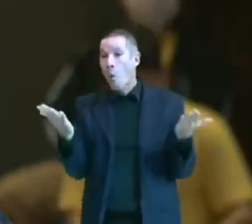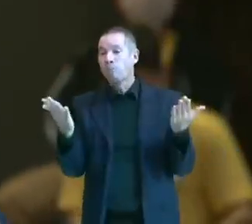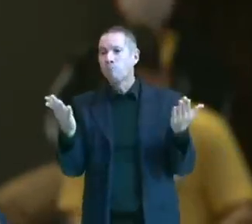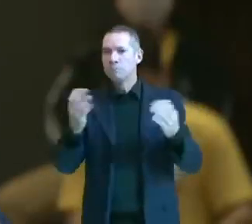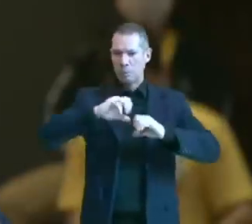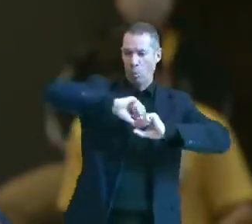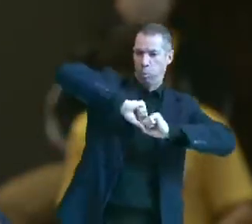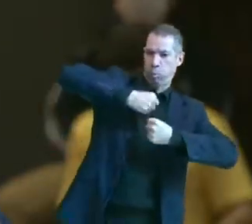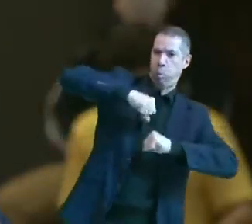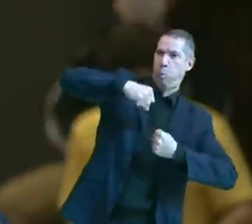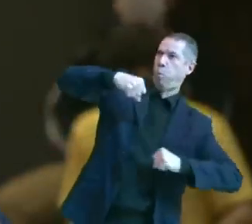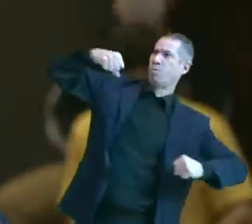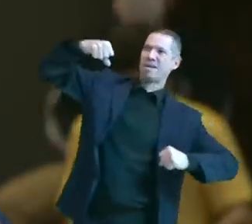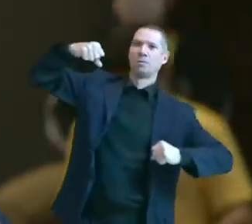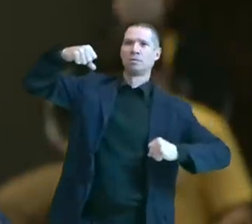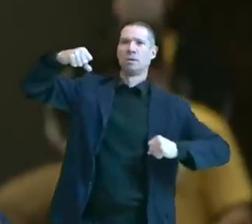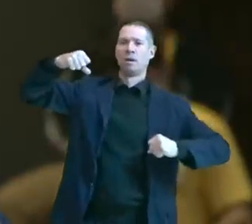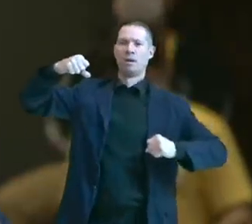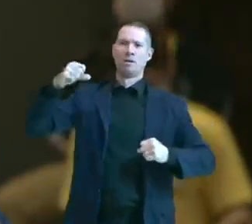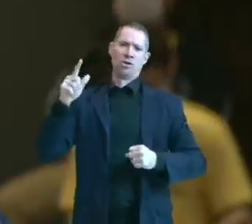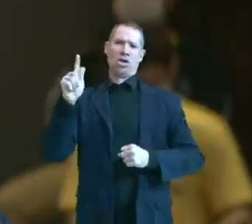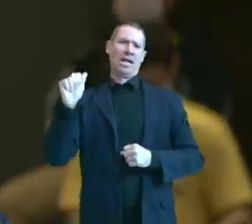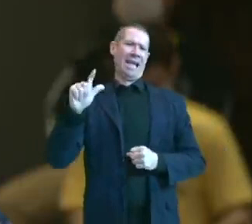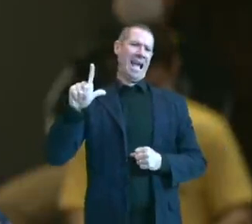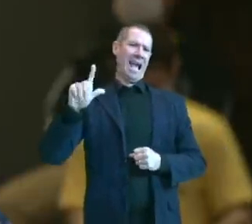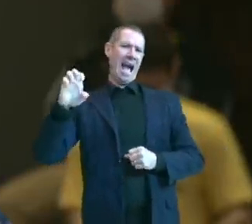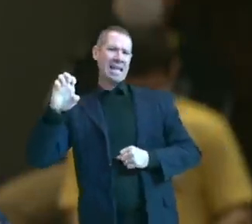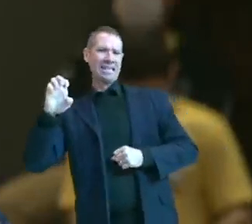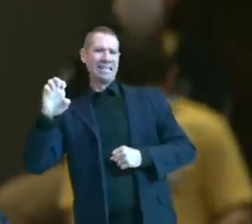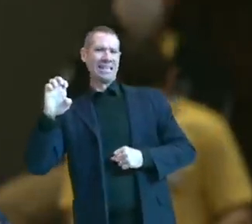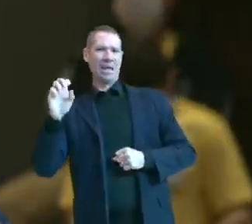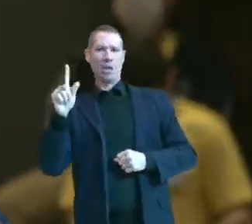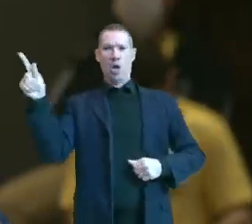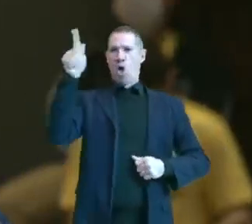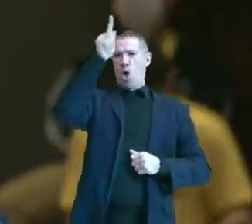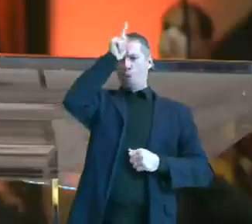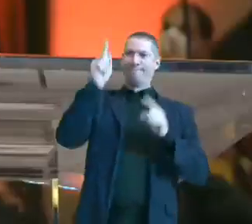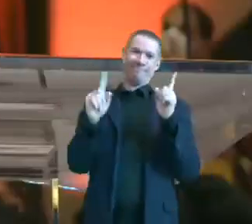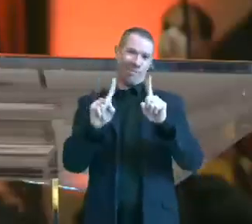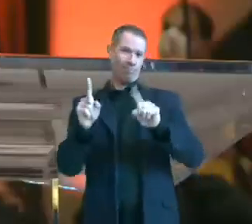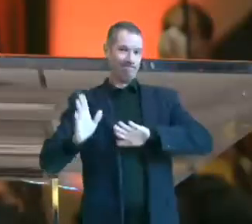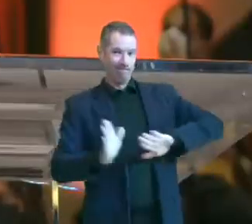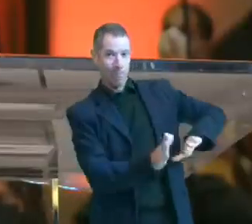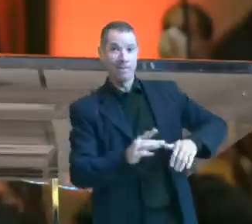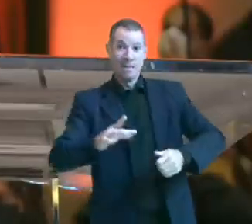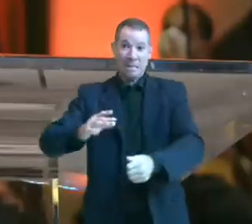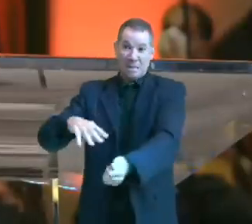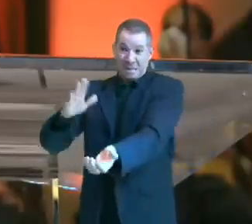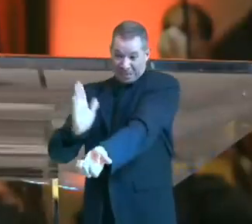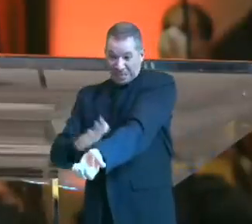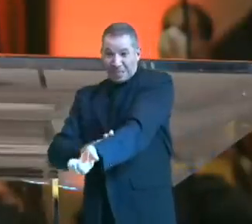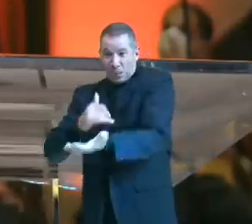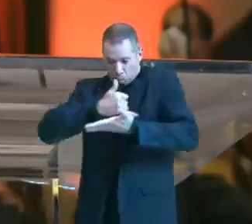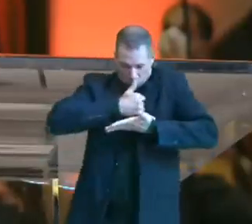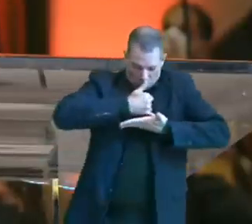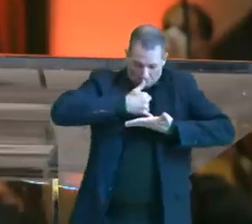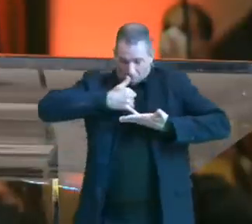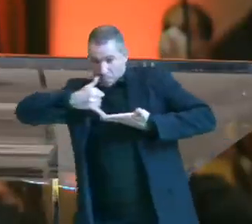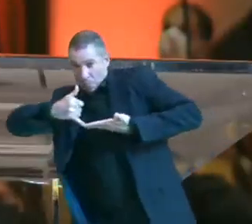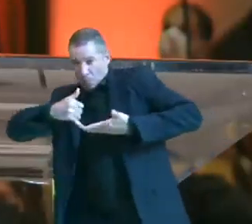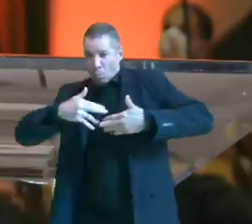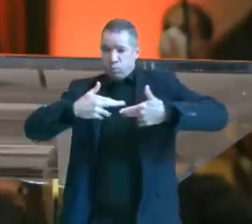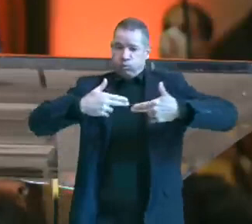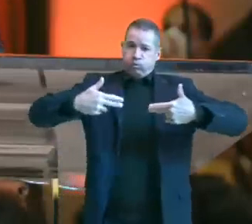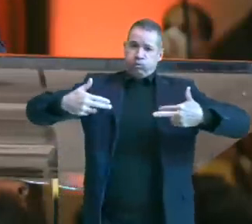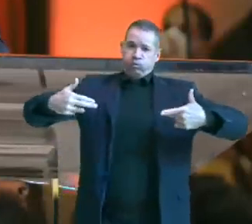um gigante. Mas não é o gigante de Gate. Mas sim são as drogas que corrompem, que destroem e